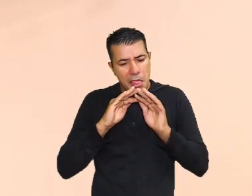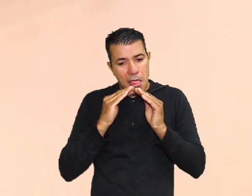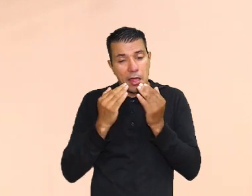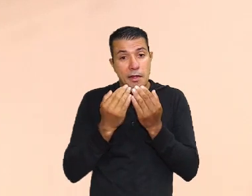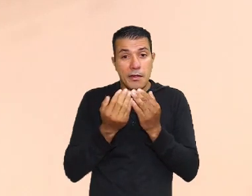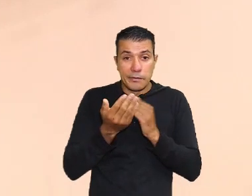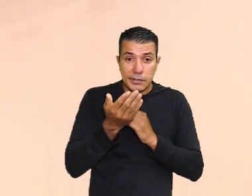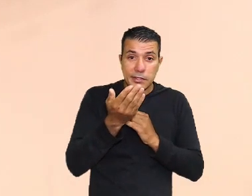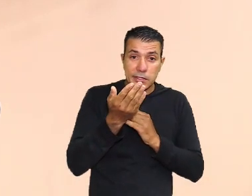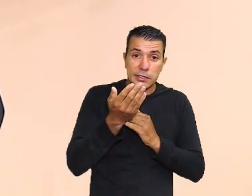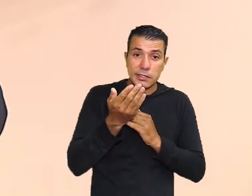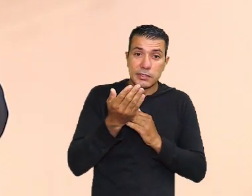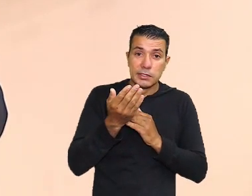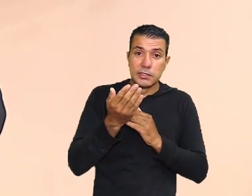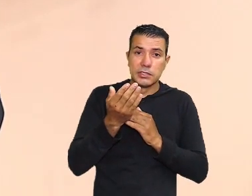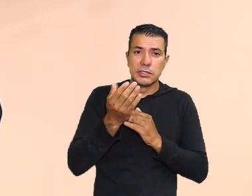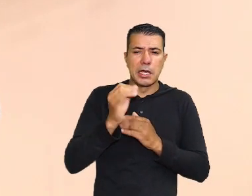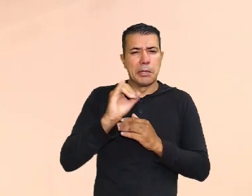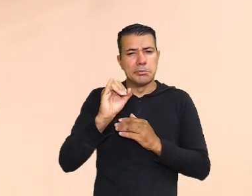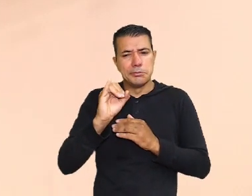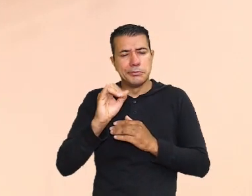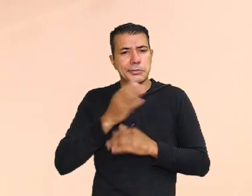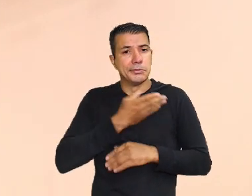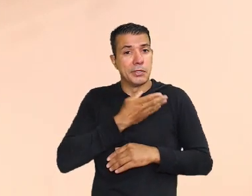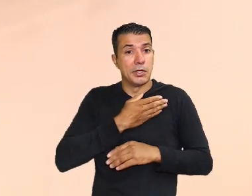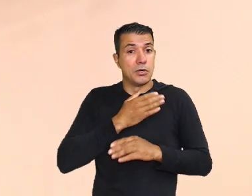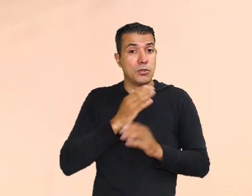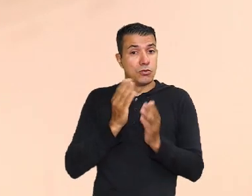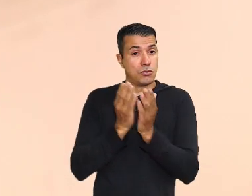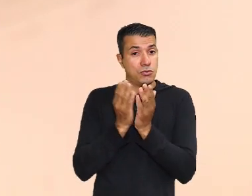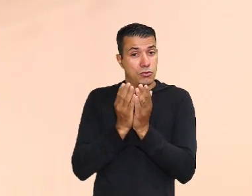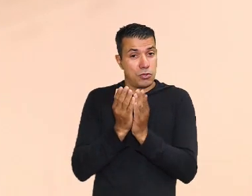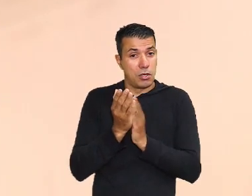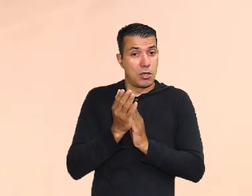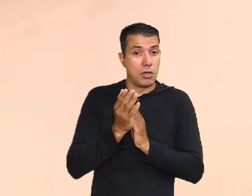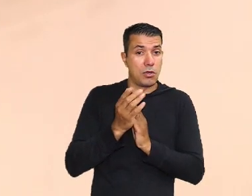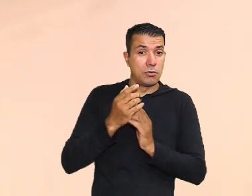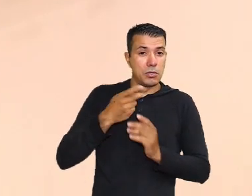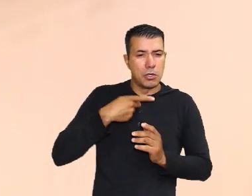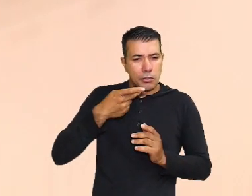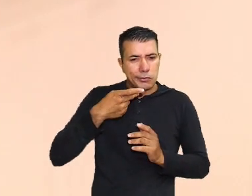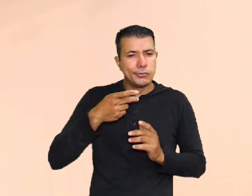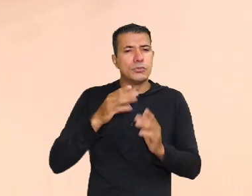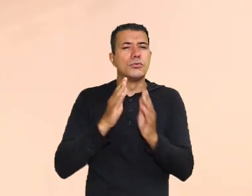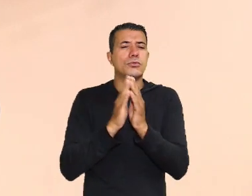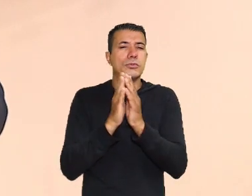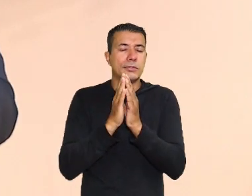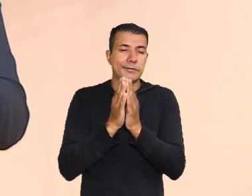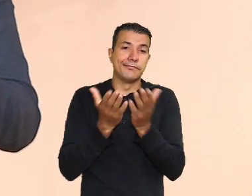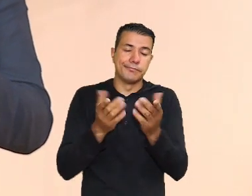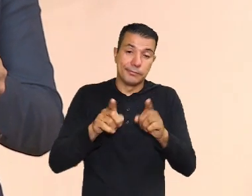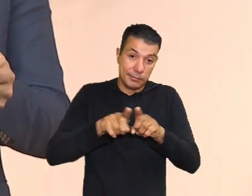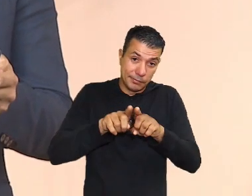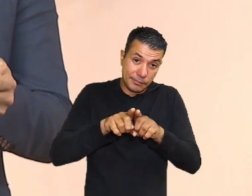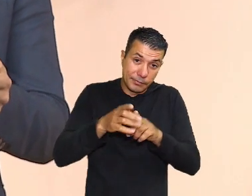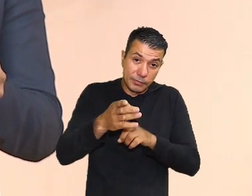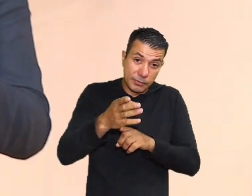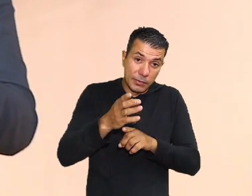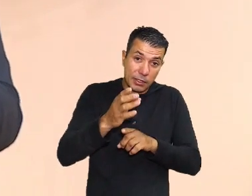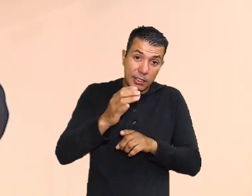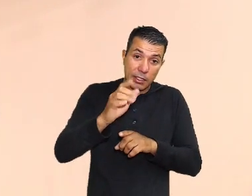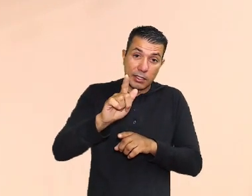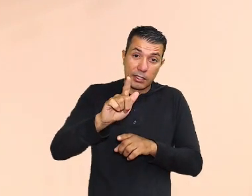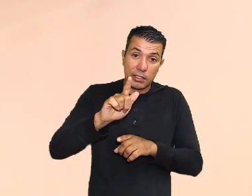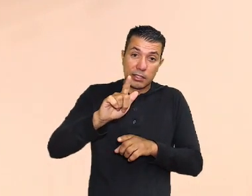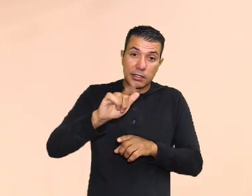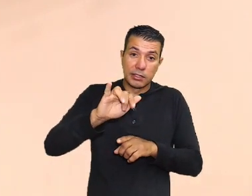e por todos os nossos irmãos em Cristo, que possamos estar orando uns pelos outros. Nós temos aqui a Gilda